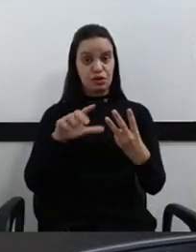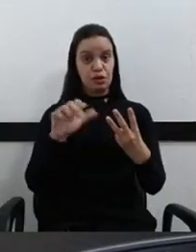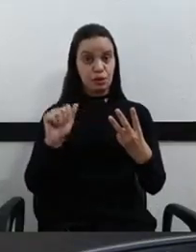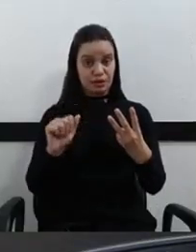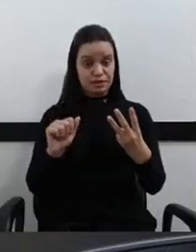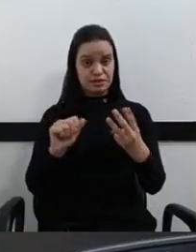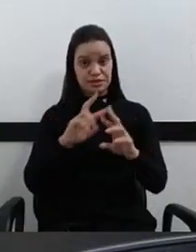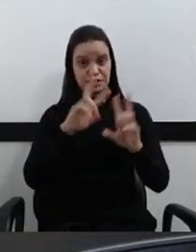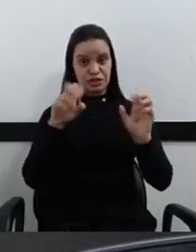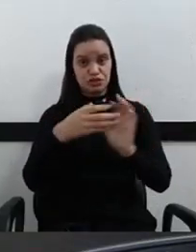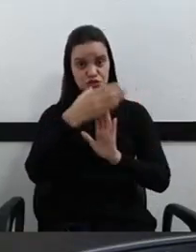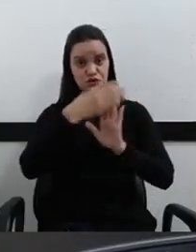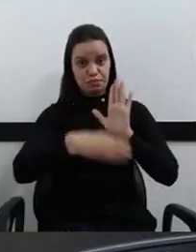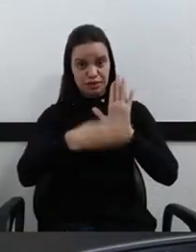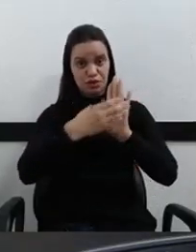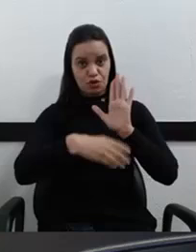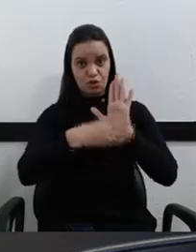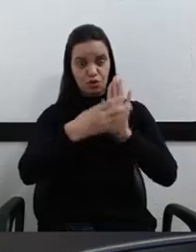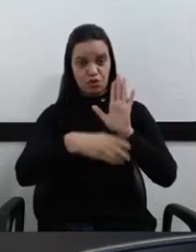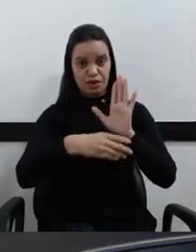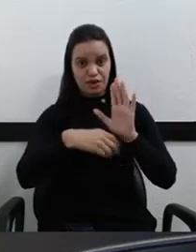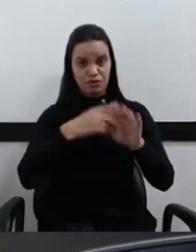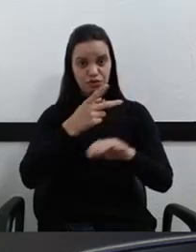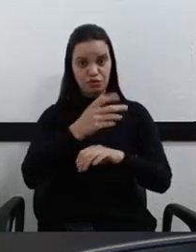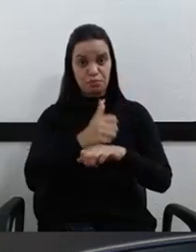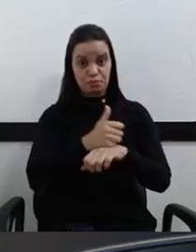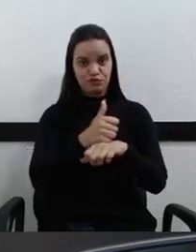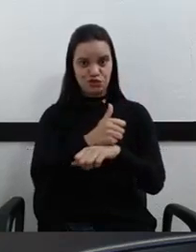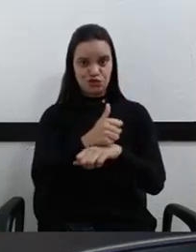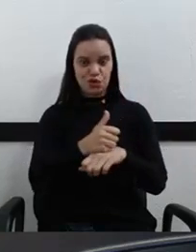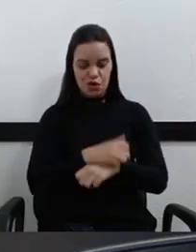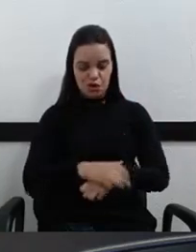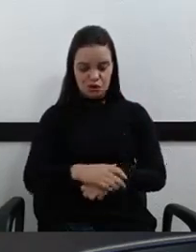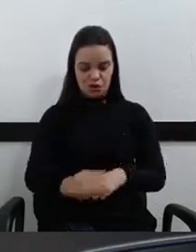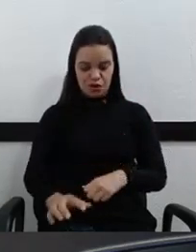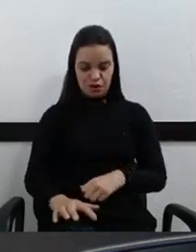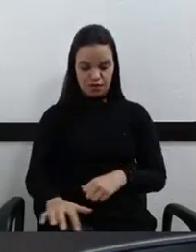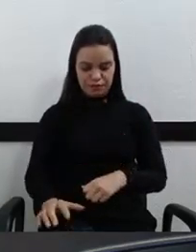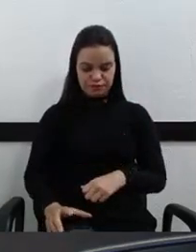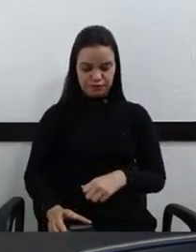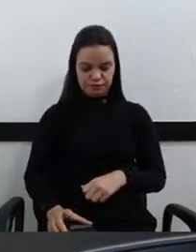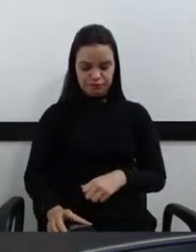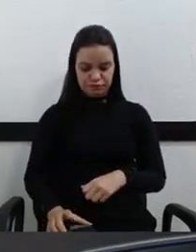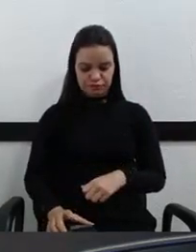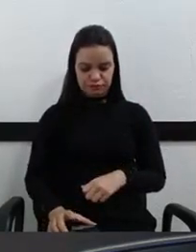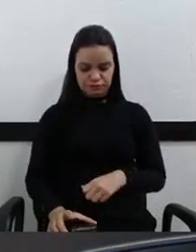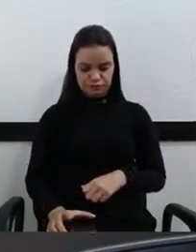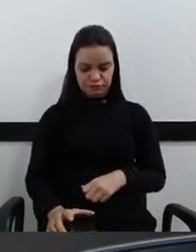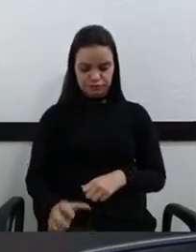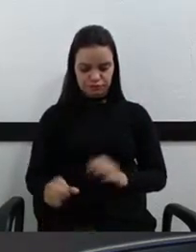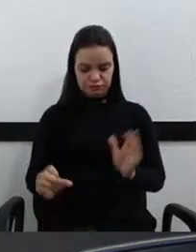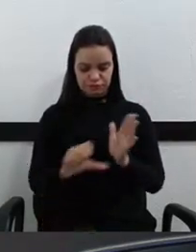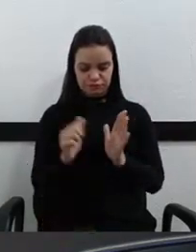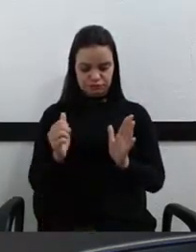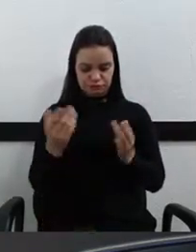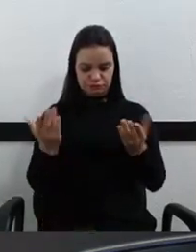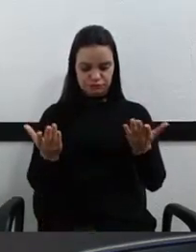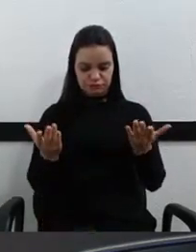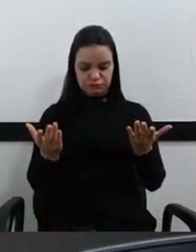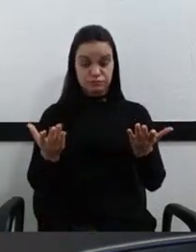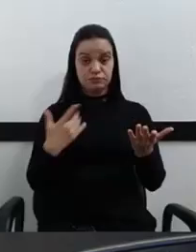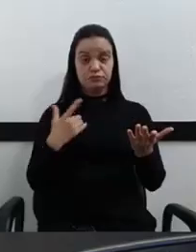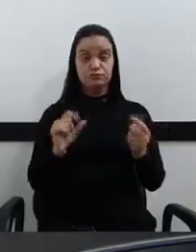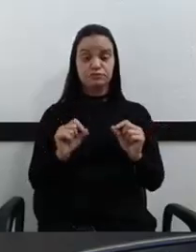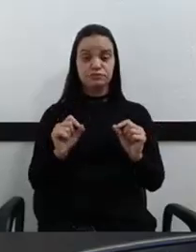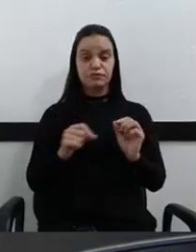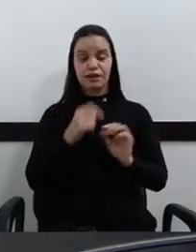Piacentini, em razão de sua formação e currículo evidenciarem maior qualificação na área objeto do NUDEM. de modo que passa a ocupar a primeira suplência. Portanto,